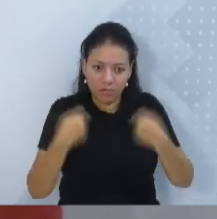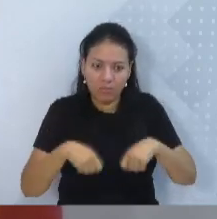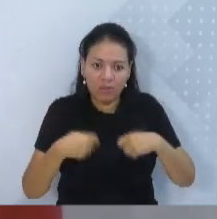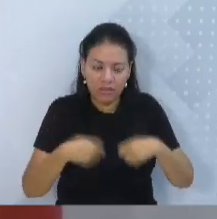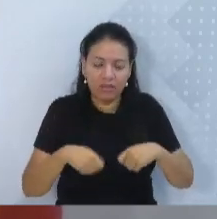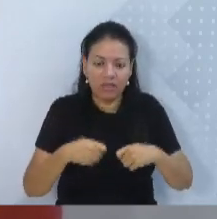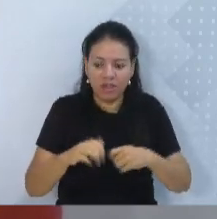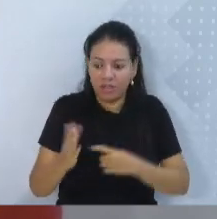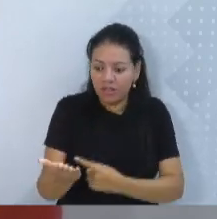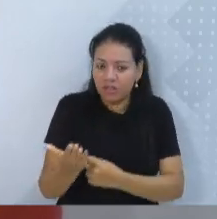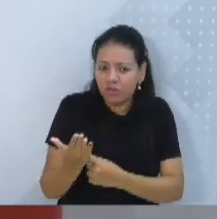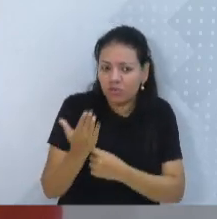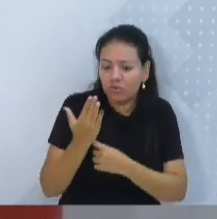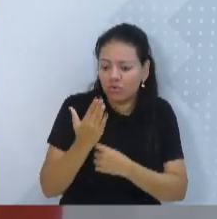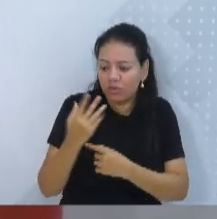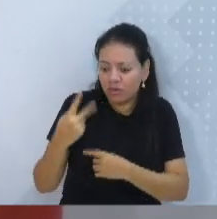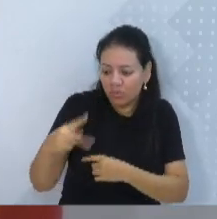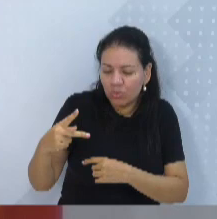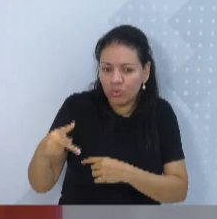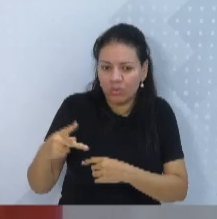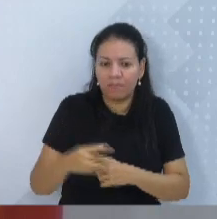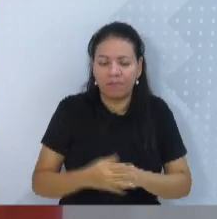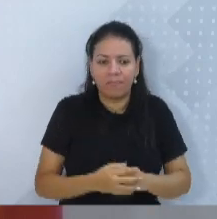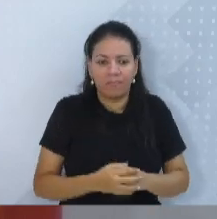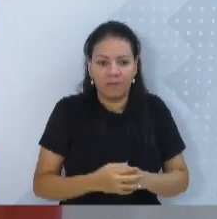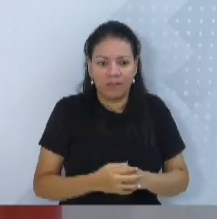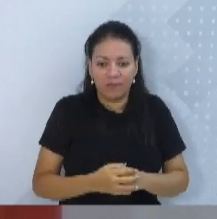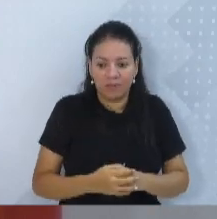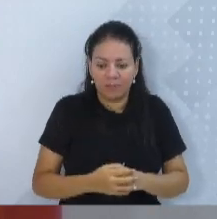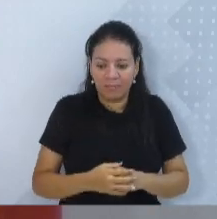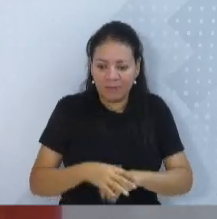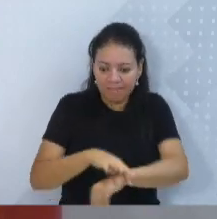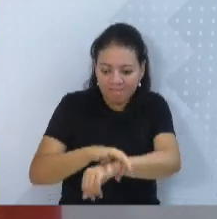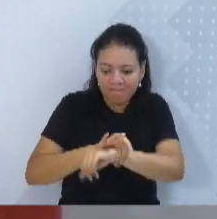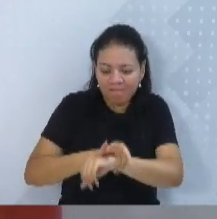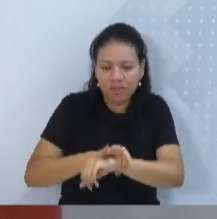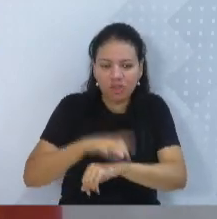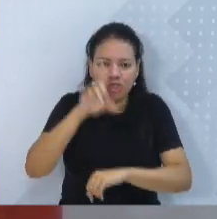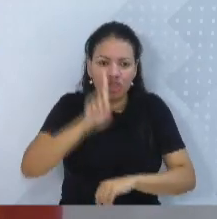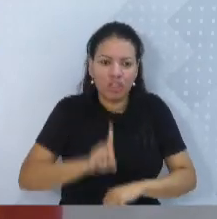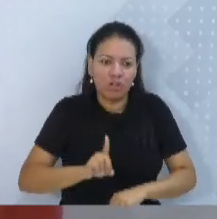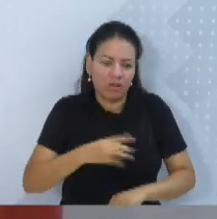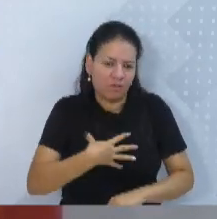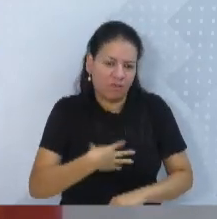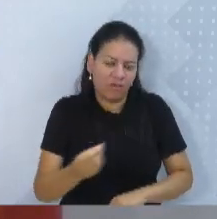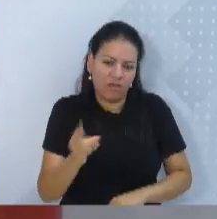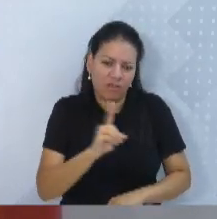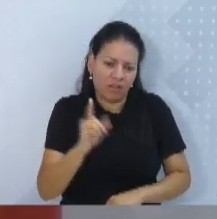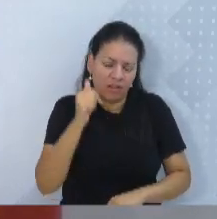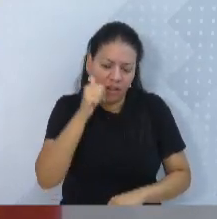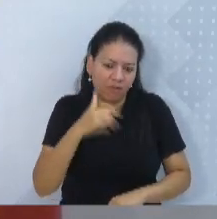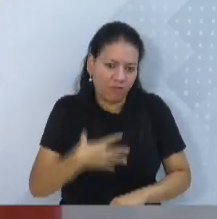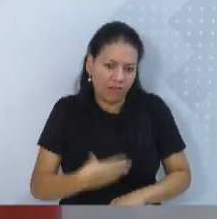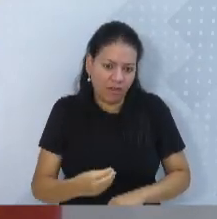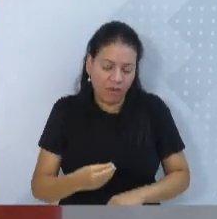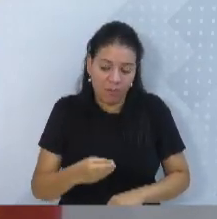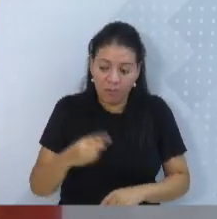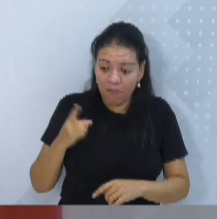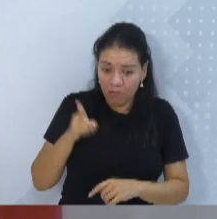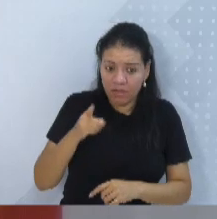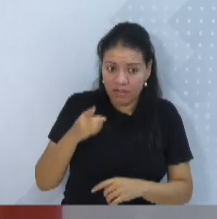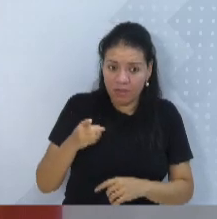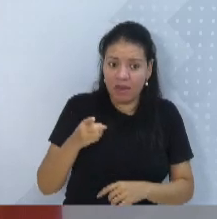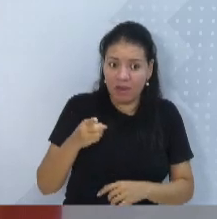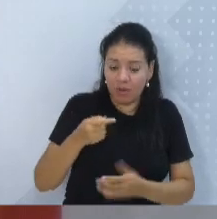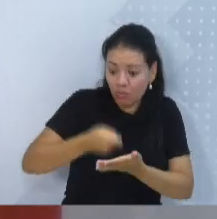da ajuda sua para garantir o direito não da sua filha porque esse você como uma leoa brigava